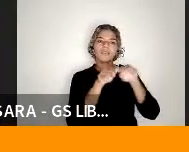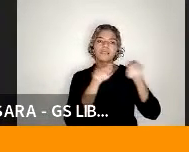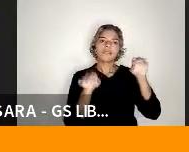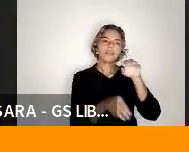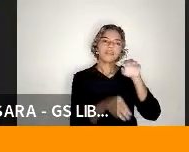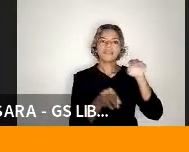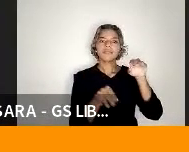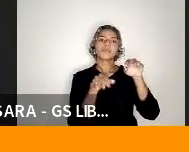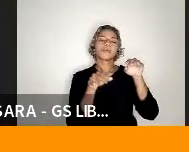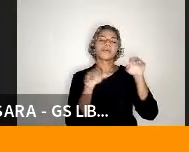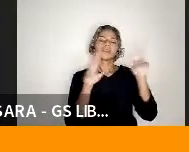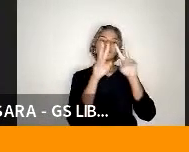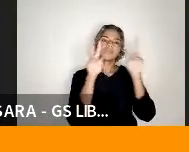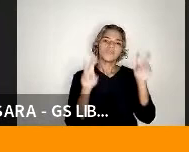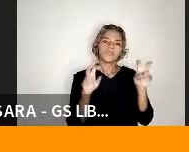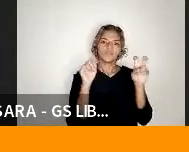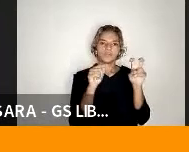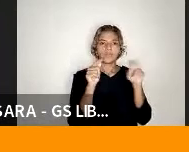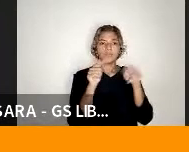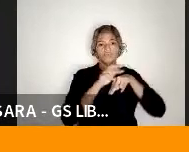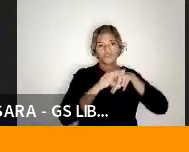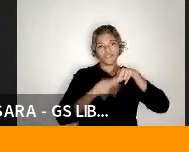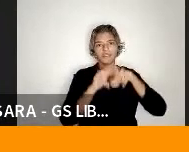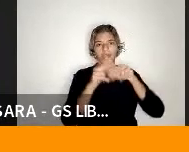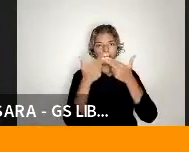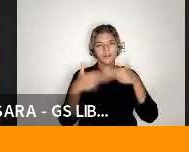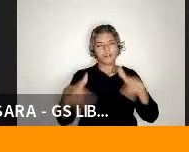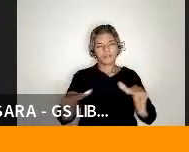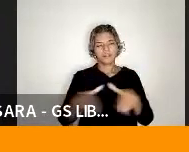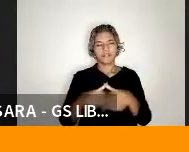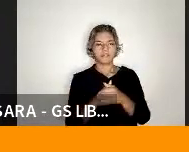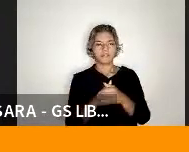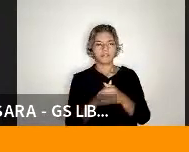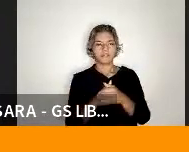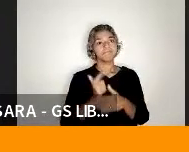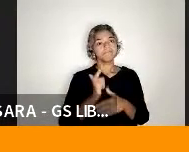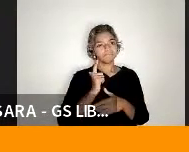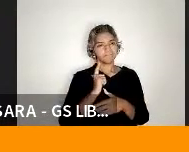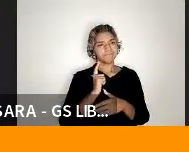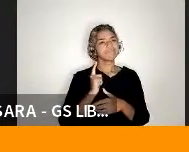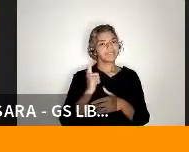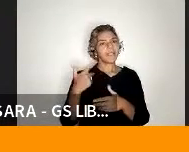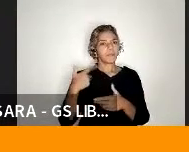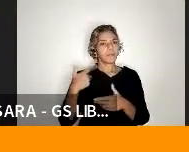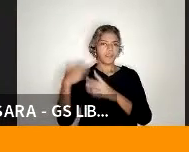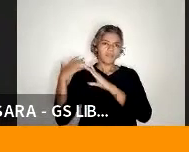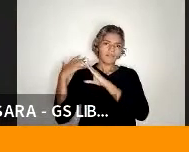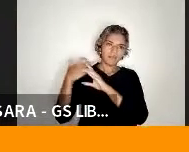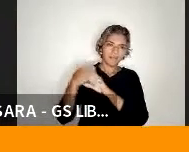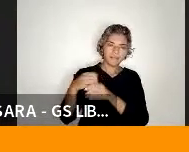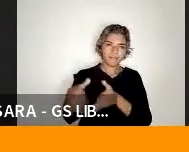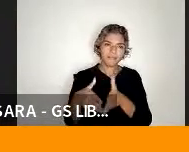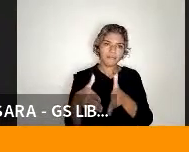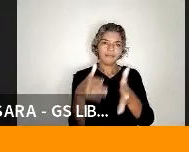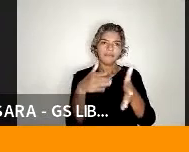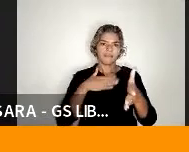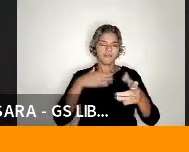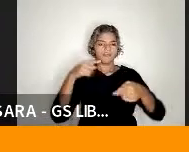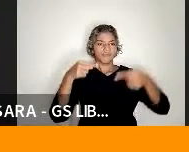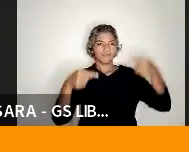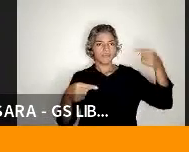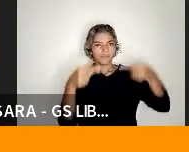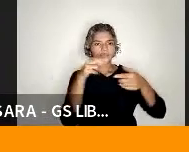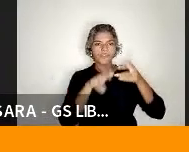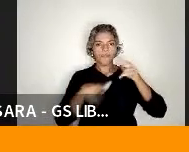recorte de gênero e de raça, né? Eu tenho uma trajetória no contexto da diversidade, das discussões e defesa pelos